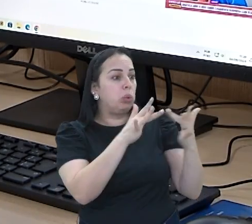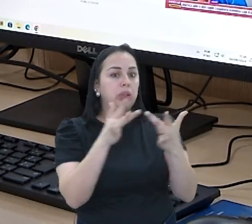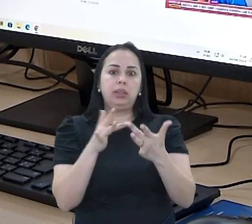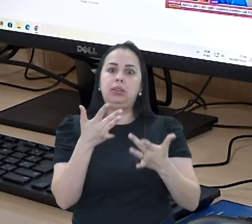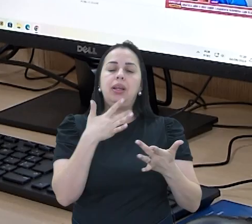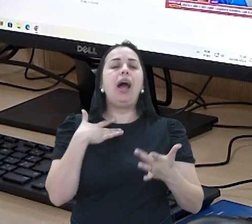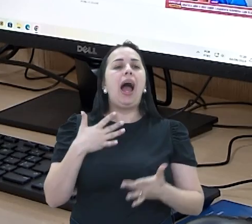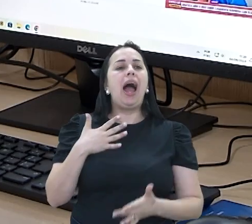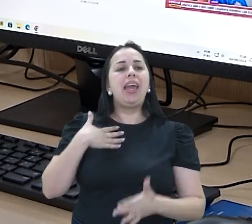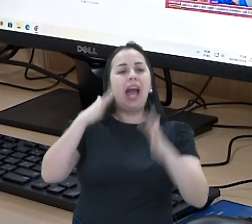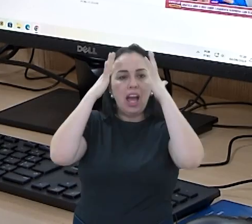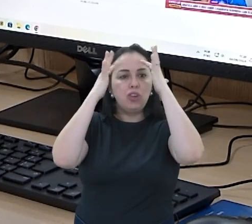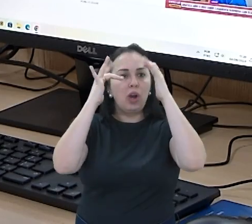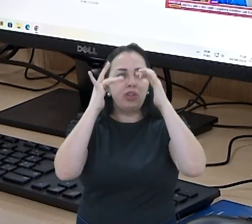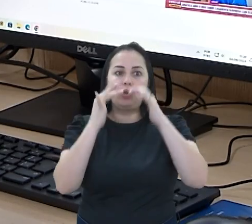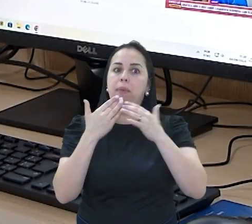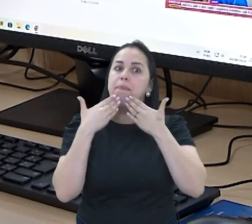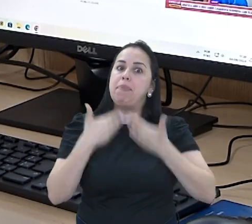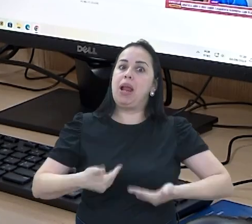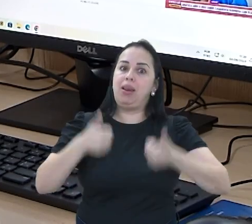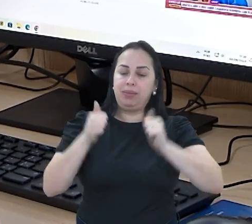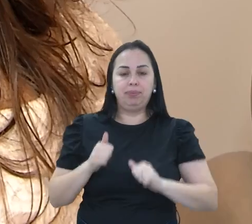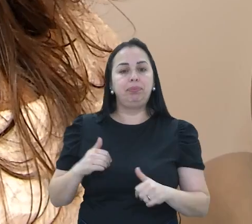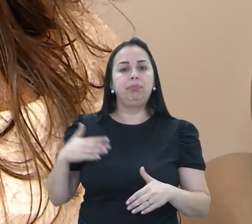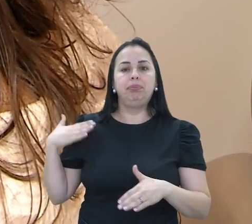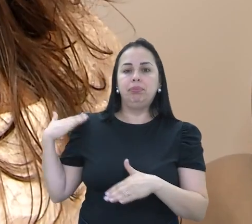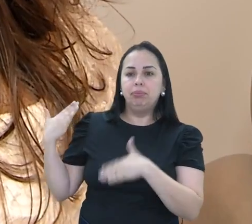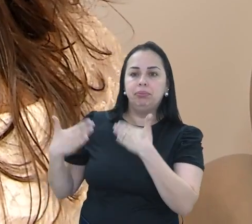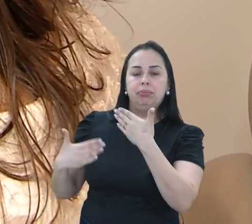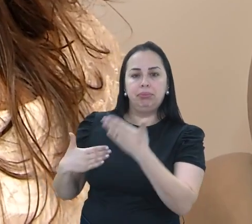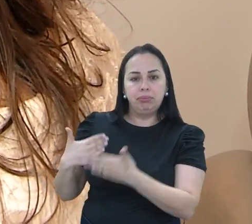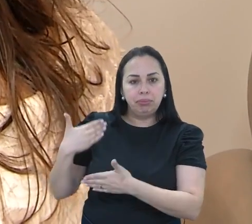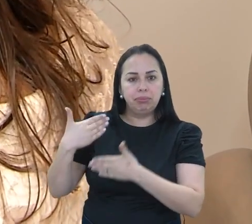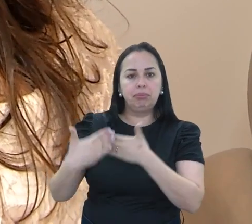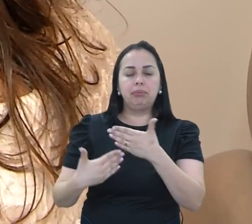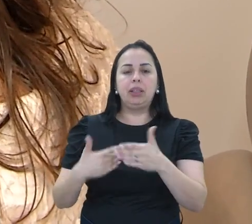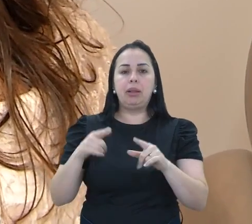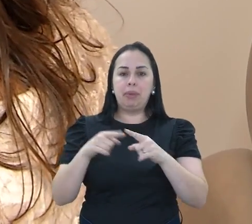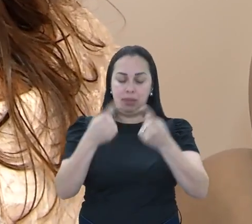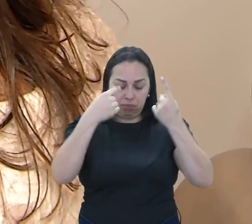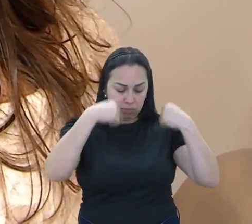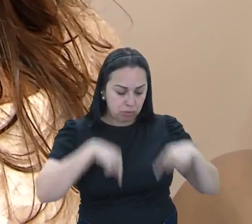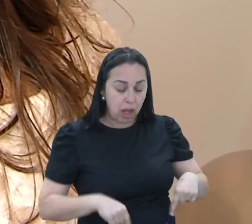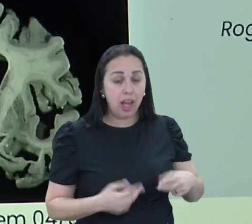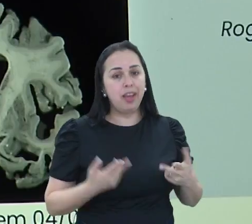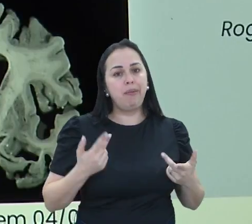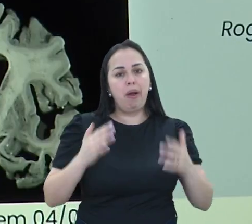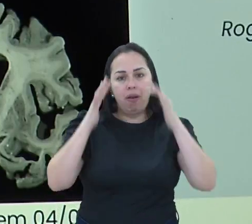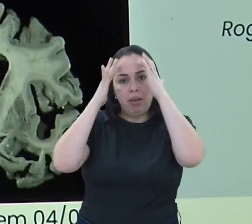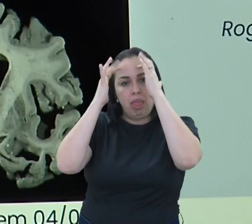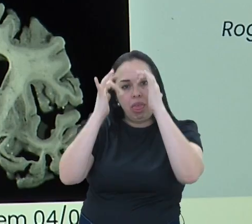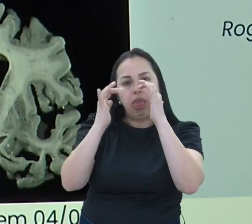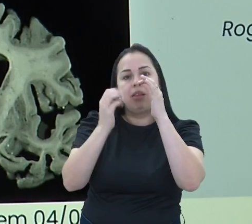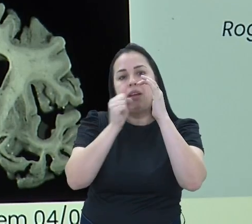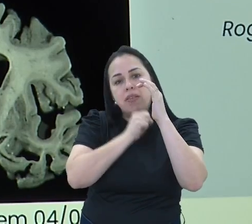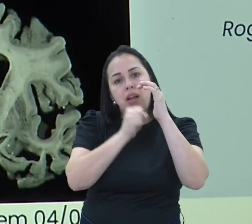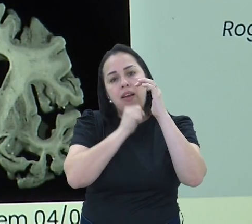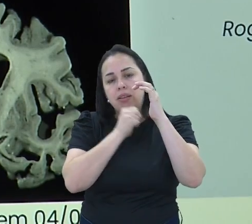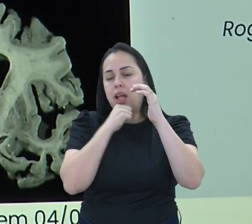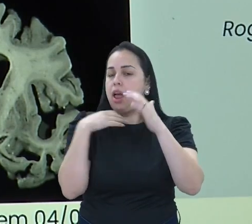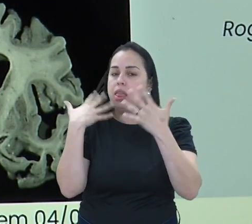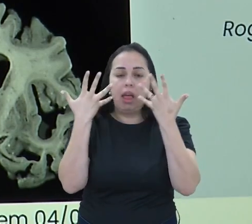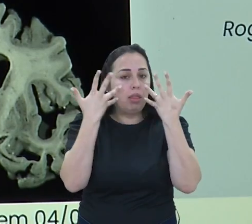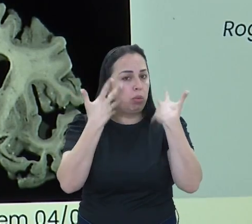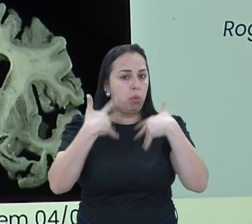com outros, então o cérebro funciona muito melhor. Com o passar do tempo, assim como os demais órgãos, o cérebro começa a